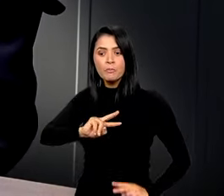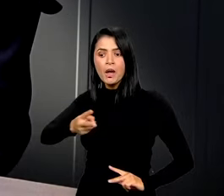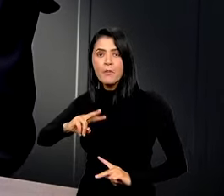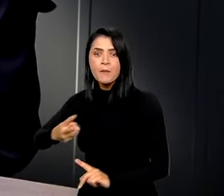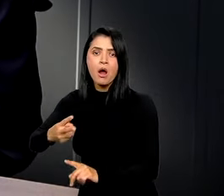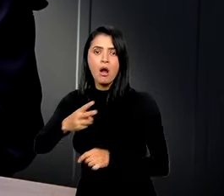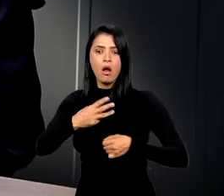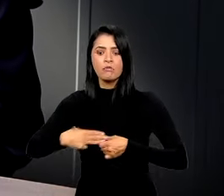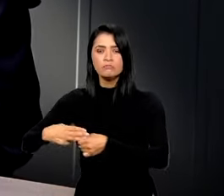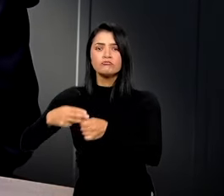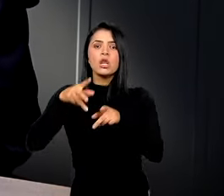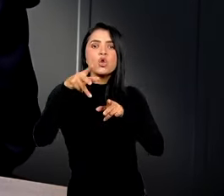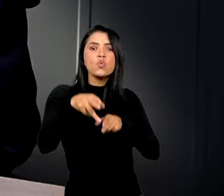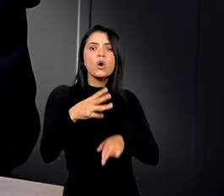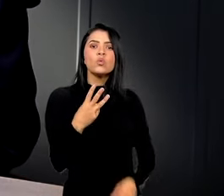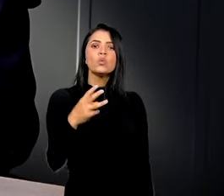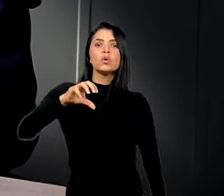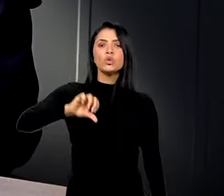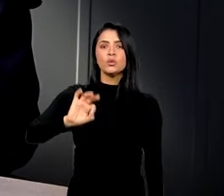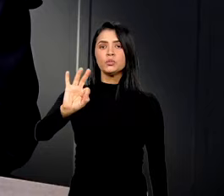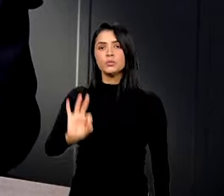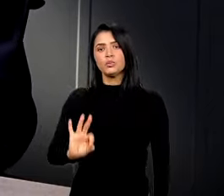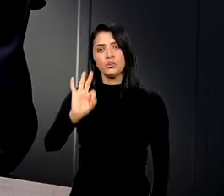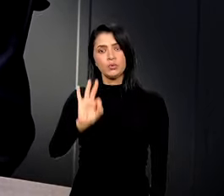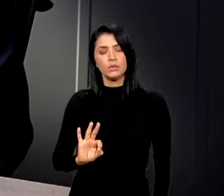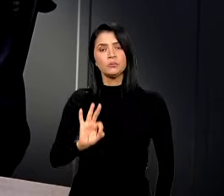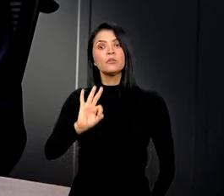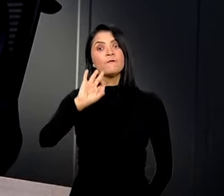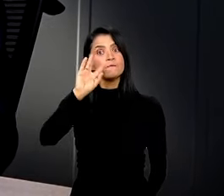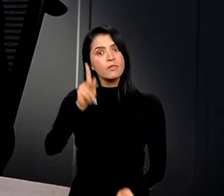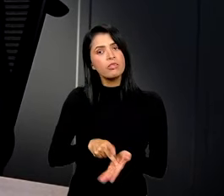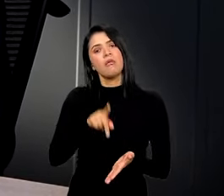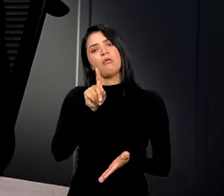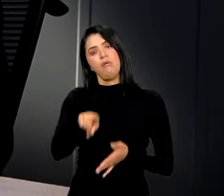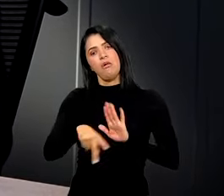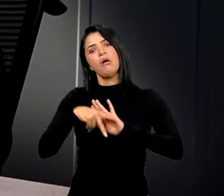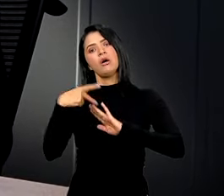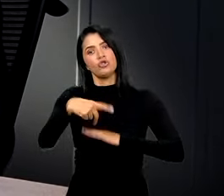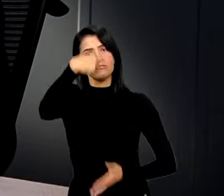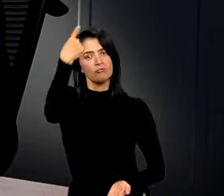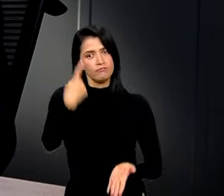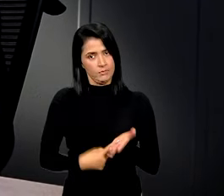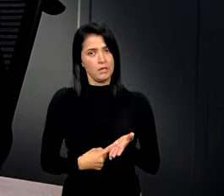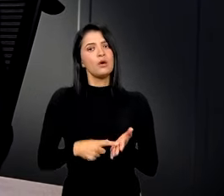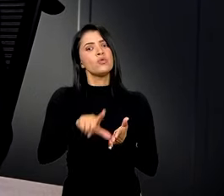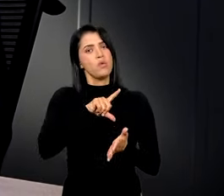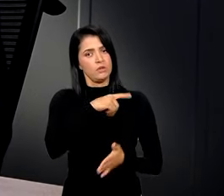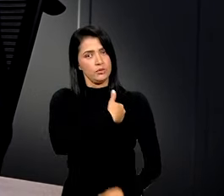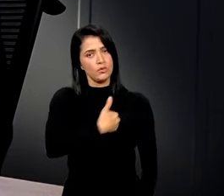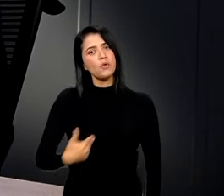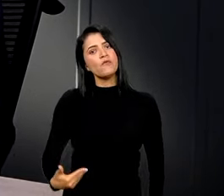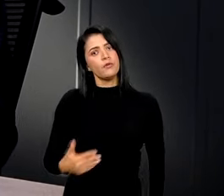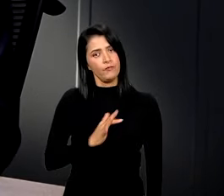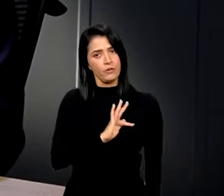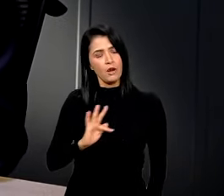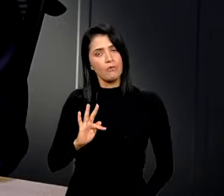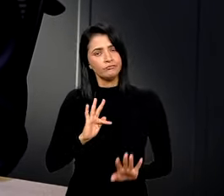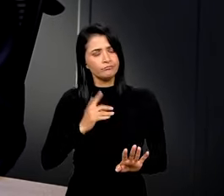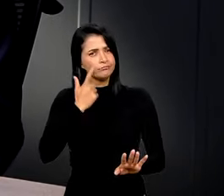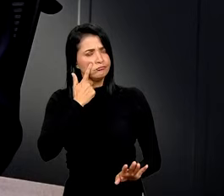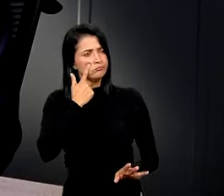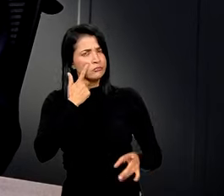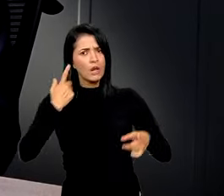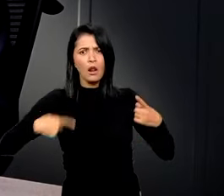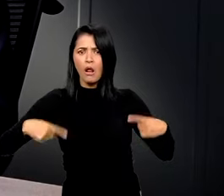correspondia a 39% daquilo que efetivamente estava acertado com o governo federal. Isso trouxe repercussão,